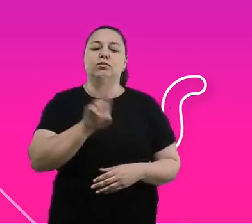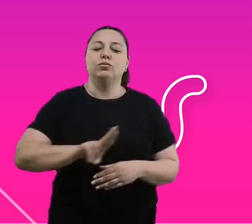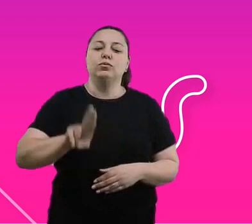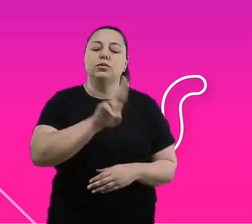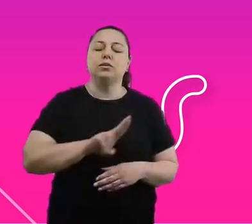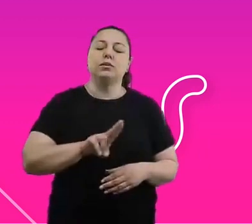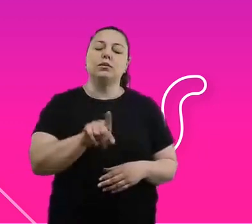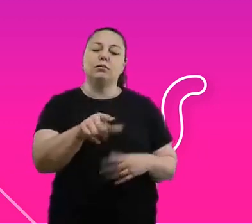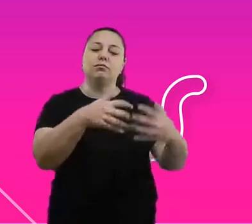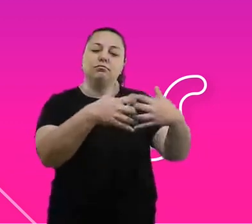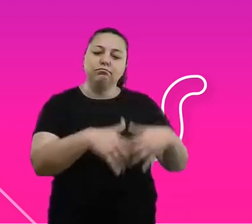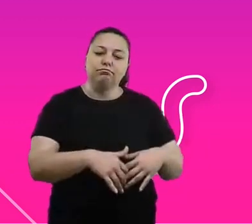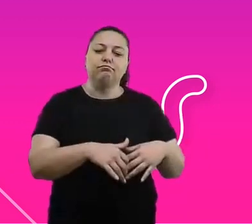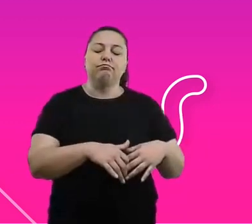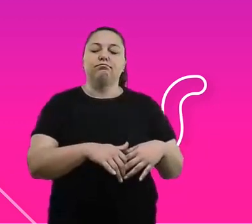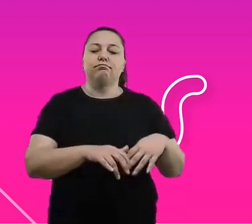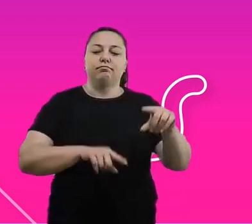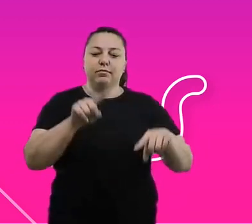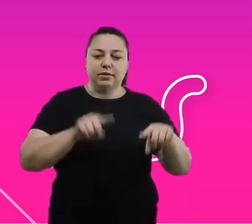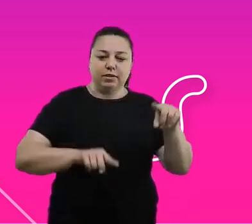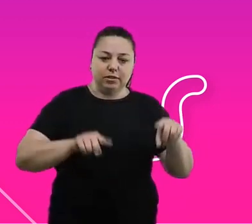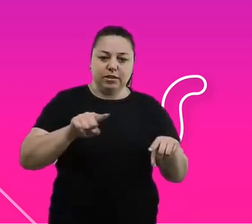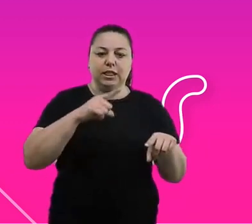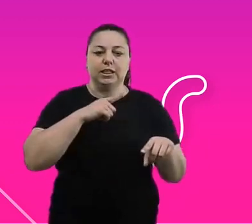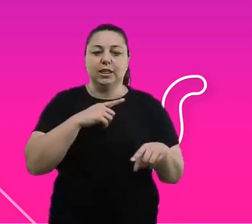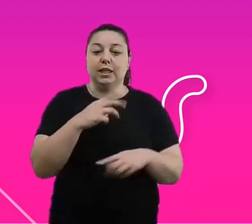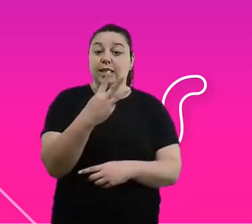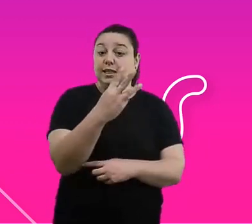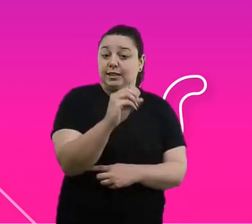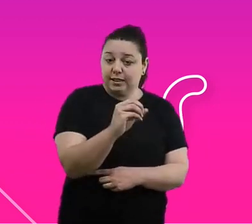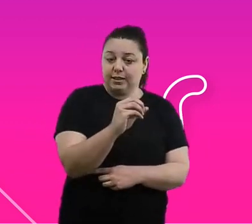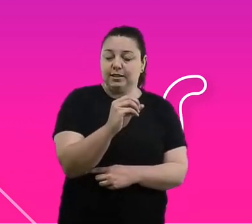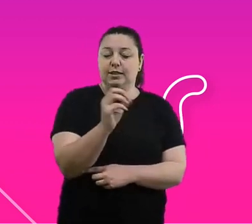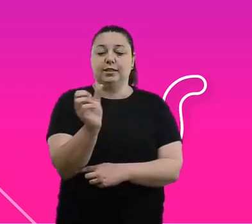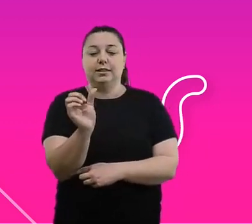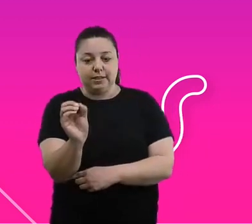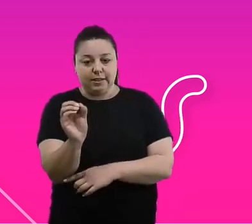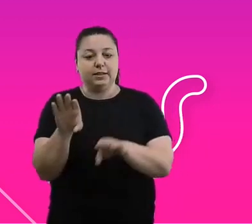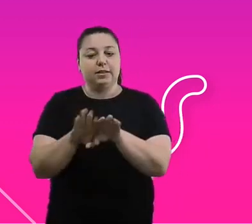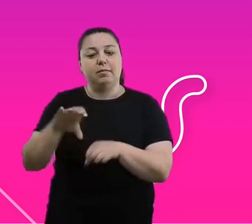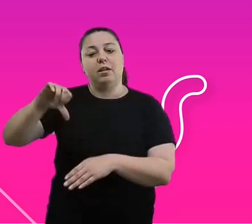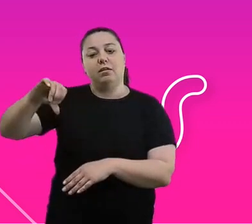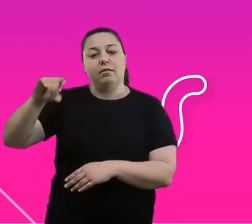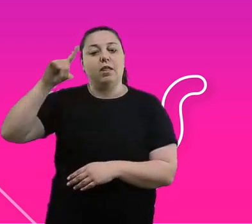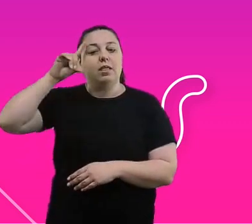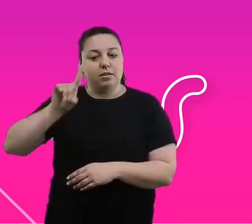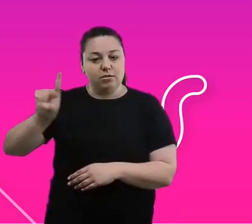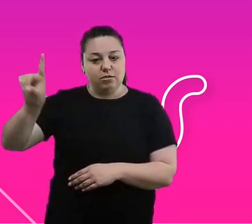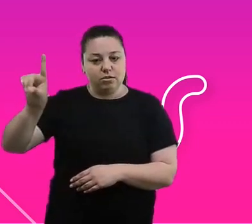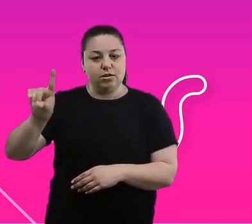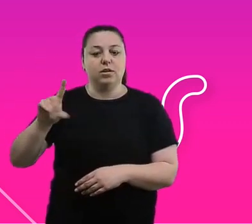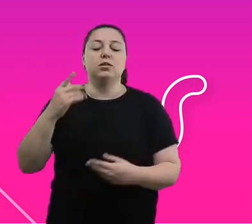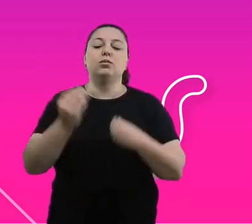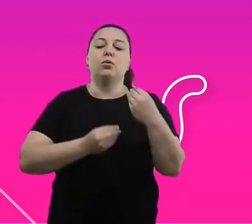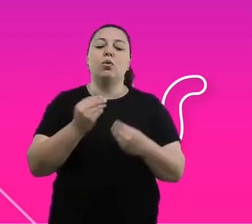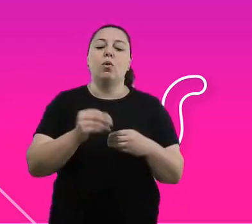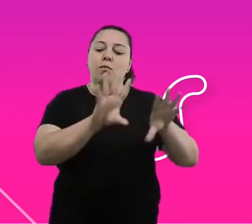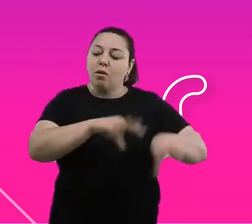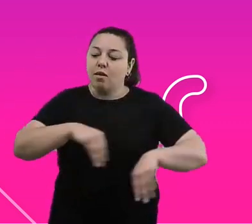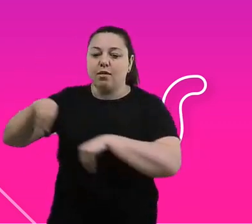vocês trouxeram para outras equipes, além daquela que participou do laboratório, porque lá no nosso primeiro encontro do laboratório a gente viu que um dos pilares